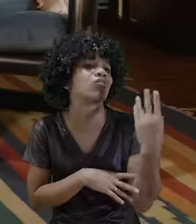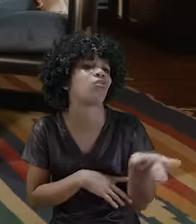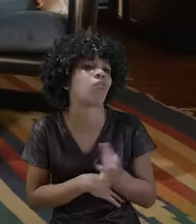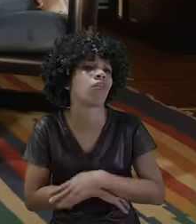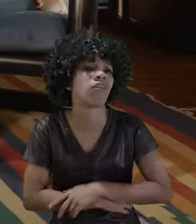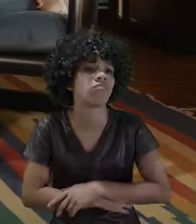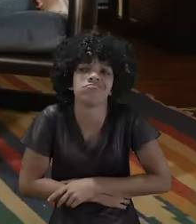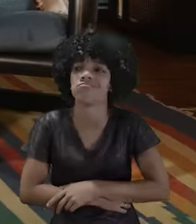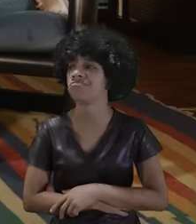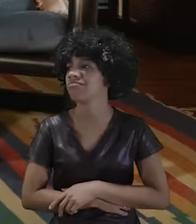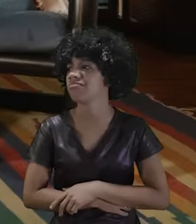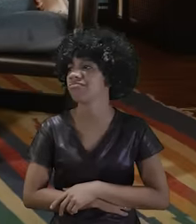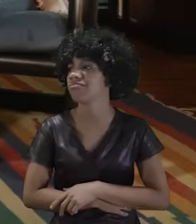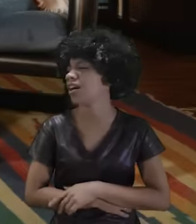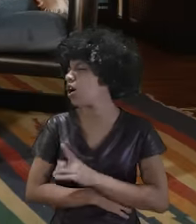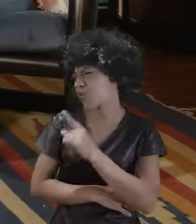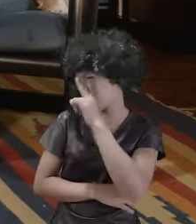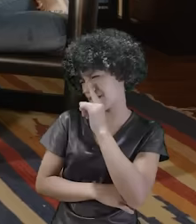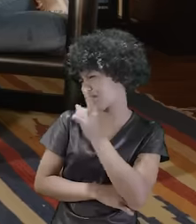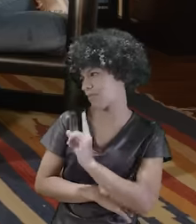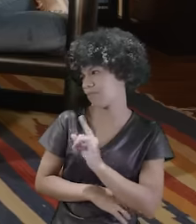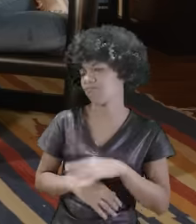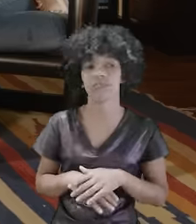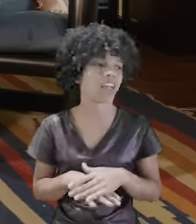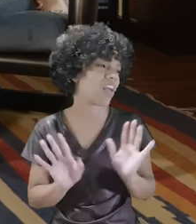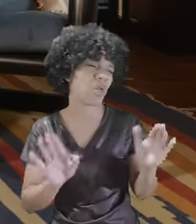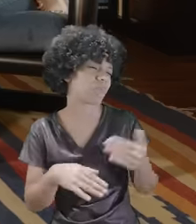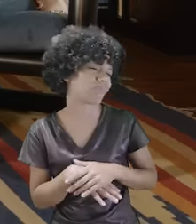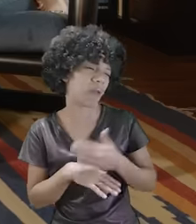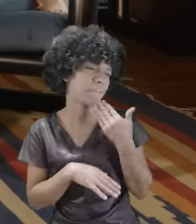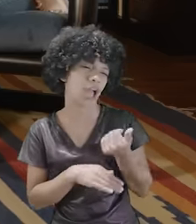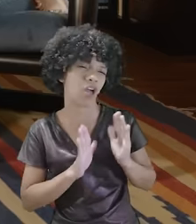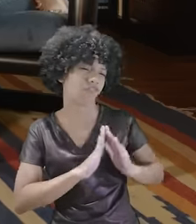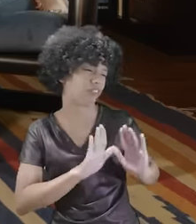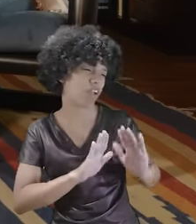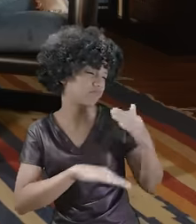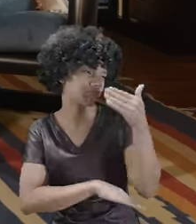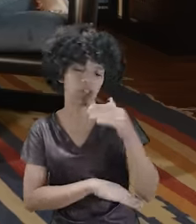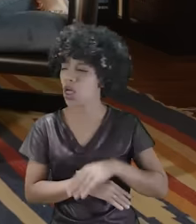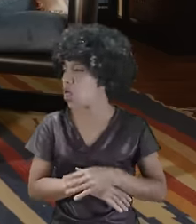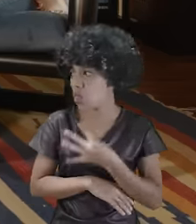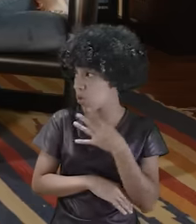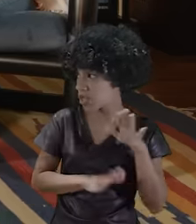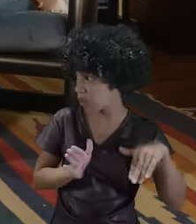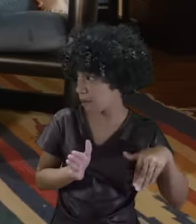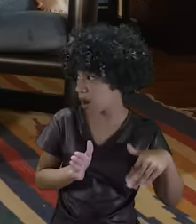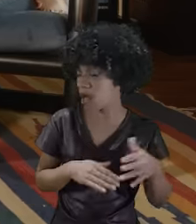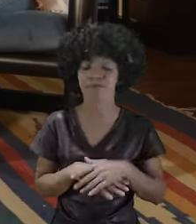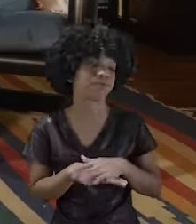Então manda tão perigoso não é não sair ela não saiu mas você não mereceu praia aqui